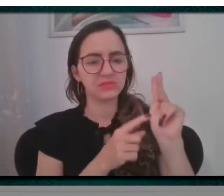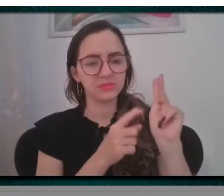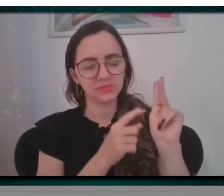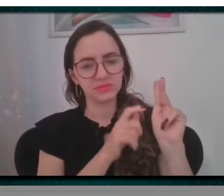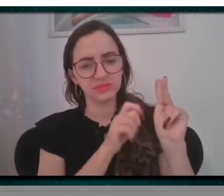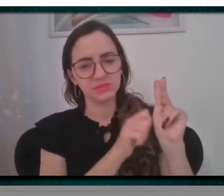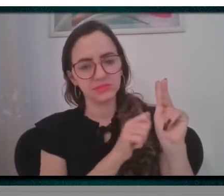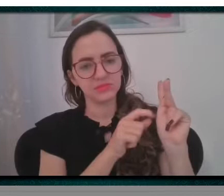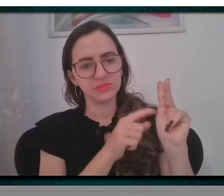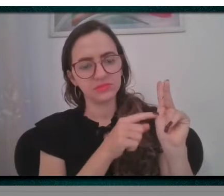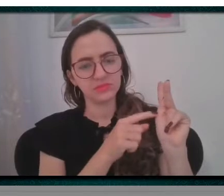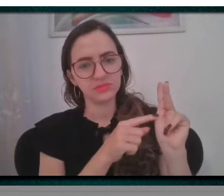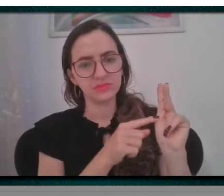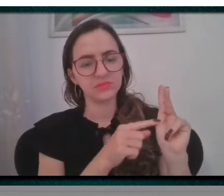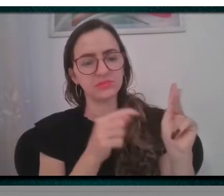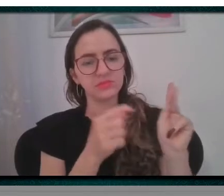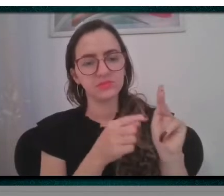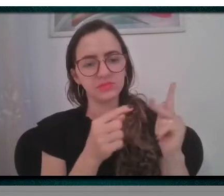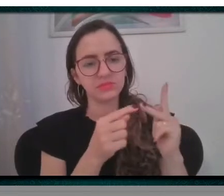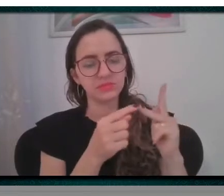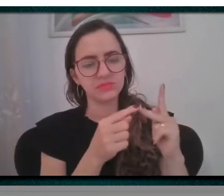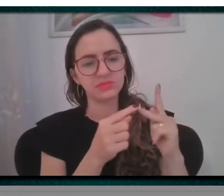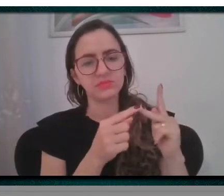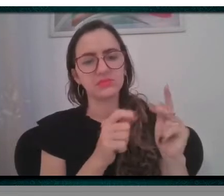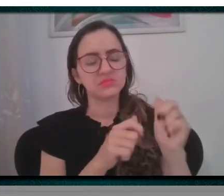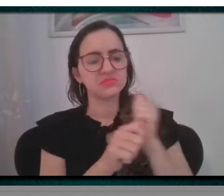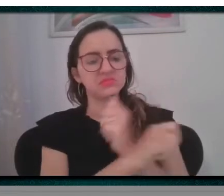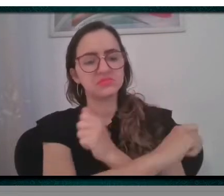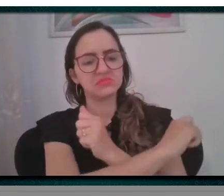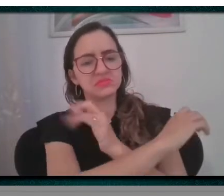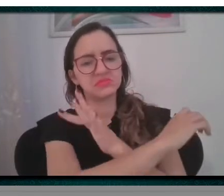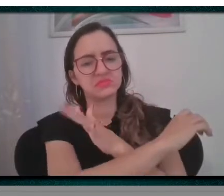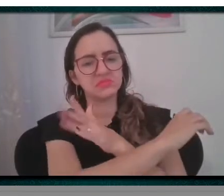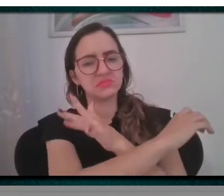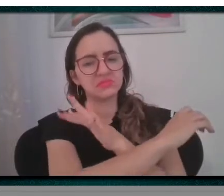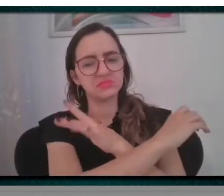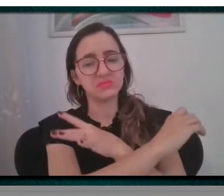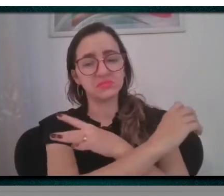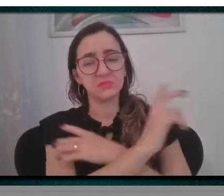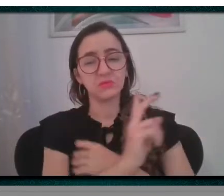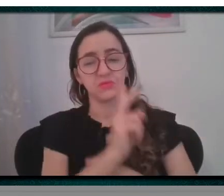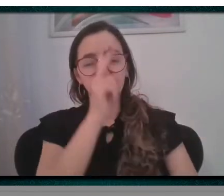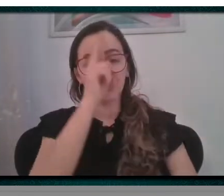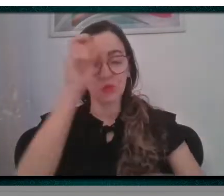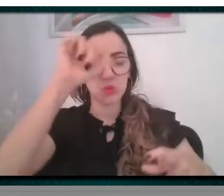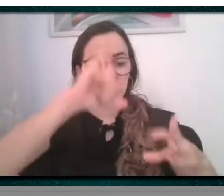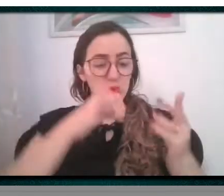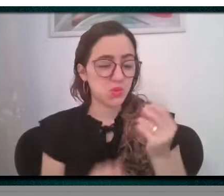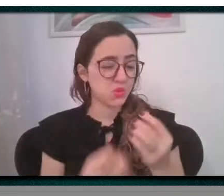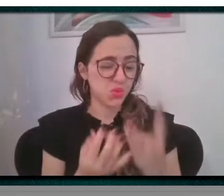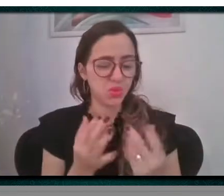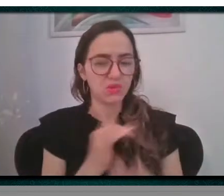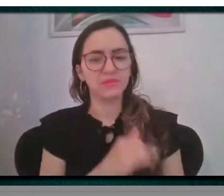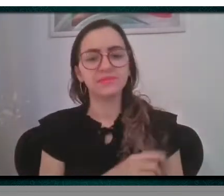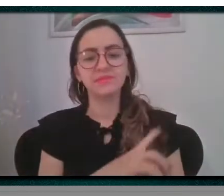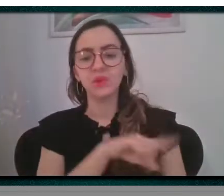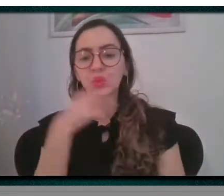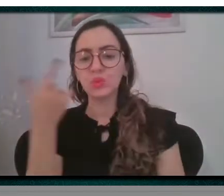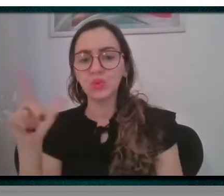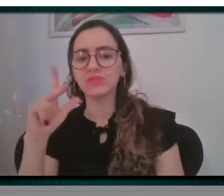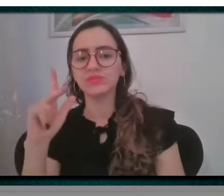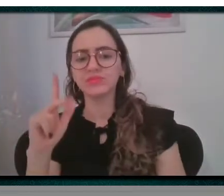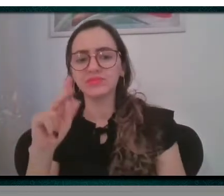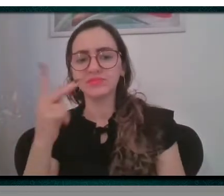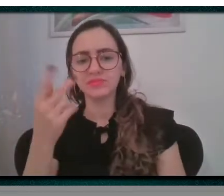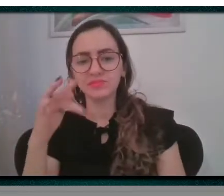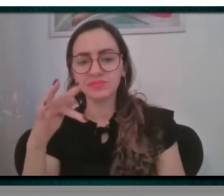porque ele é um ácido bem forte. Enquanto daqui, ele é menor. Então, a constante desse elemento é um ácido fraco. Então, devido a esses valores, ó, a intensidade